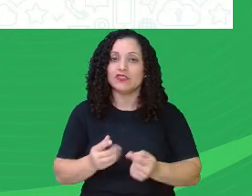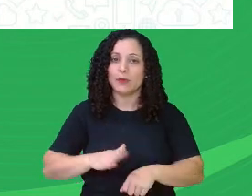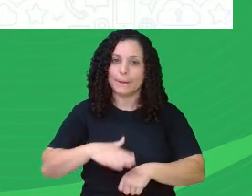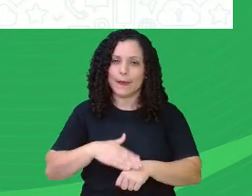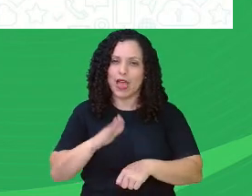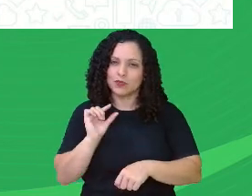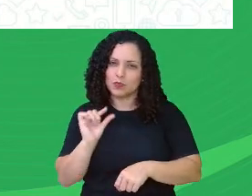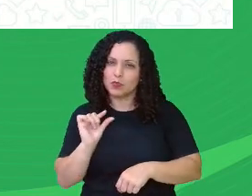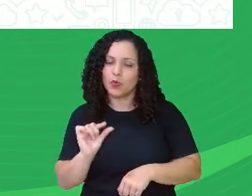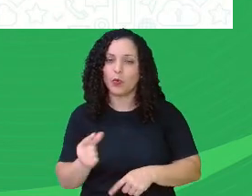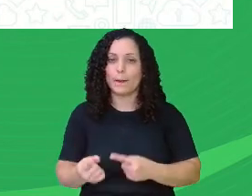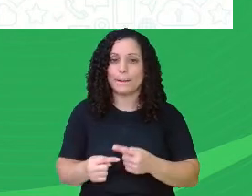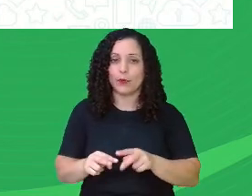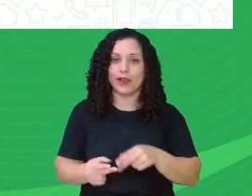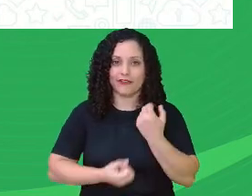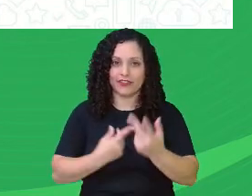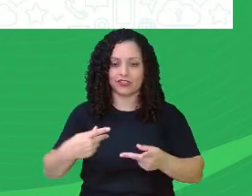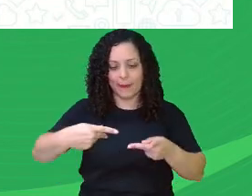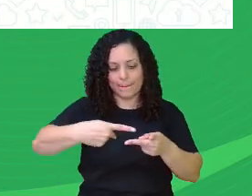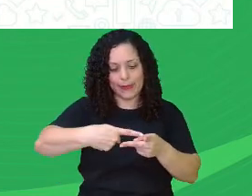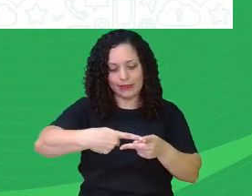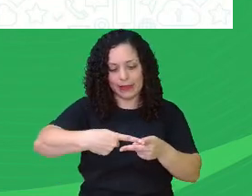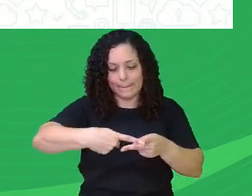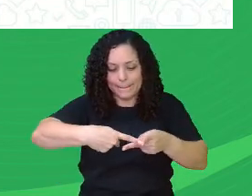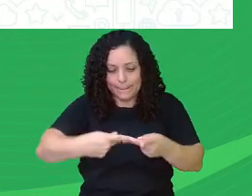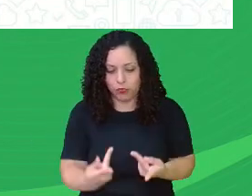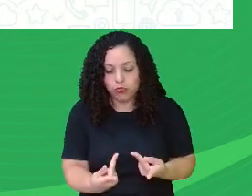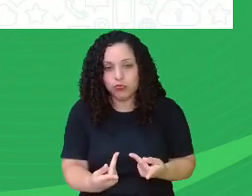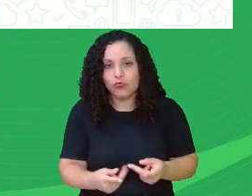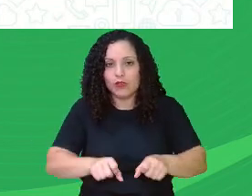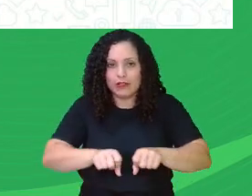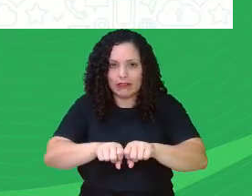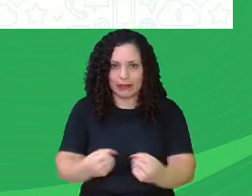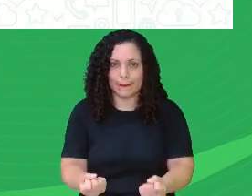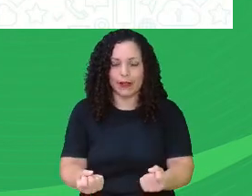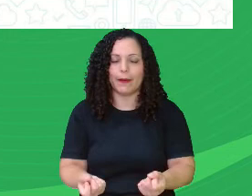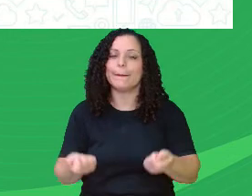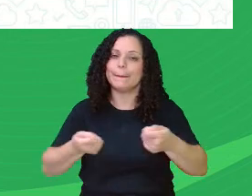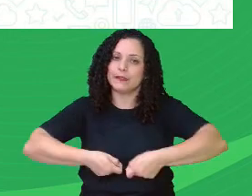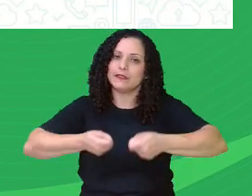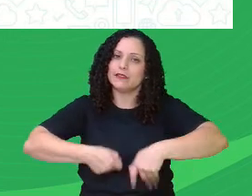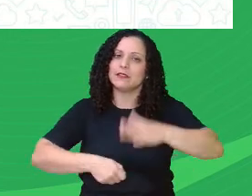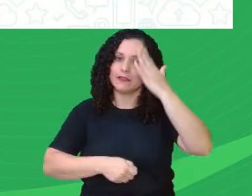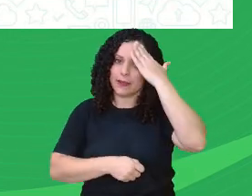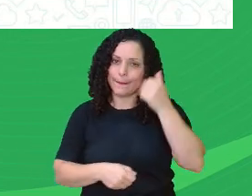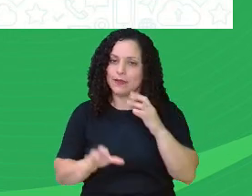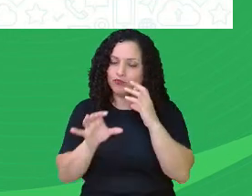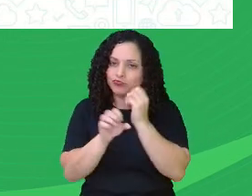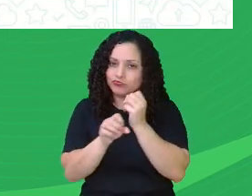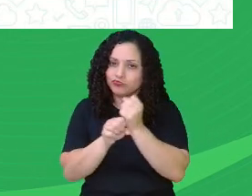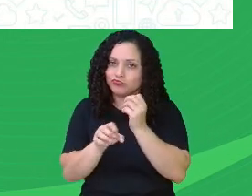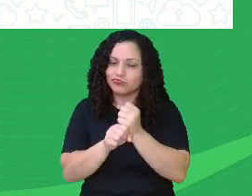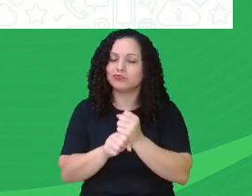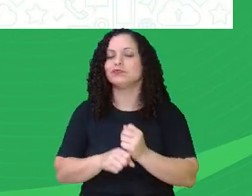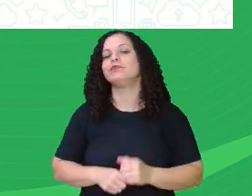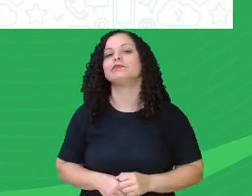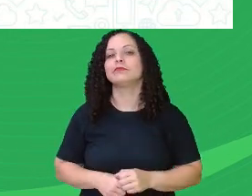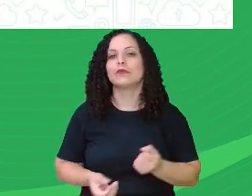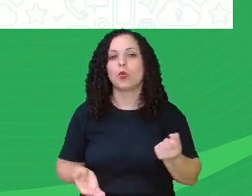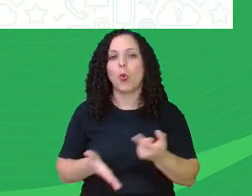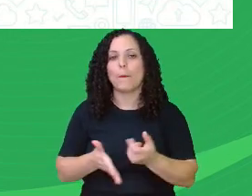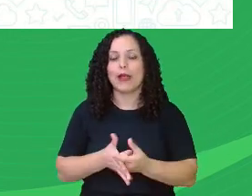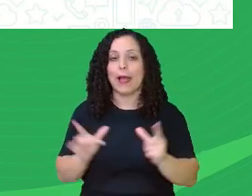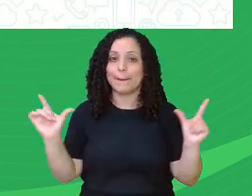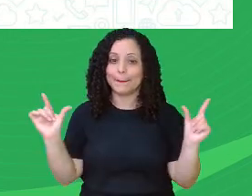tiver fazendo a obra, mas você tem que saber um cálculo para poder não se perder tanto na hora de fazer uma continha. Porque se comprar